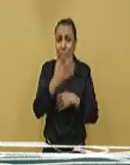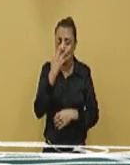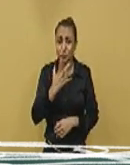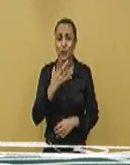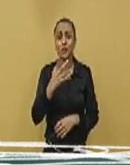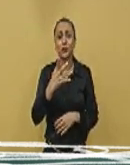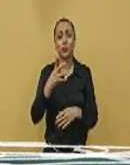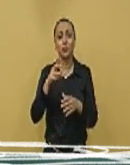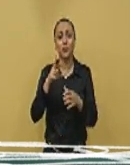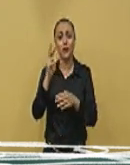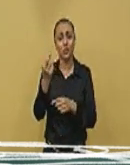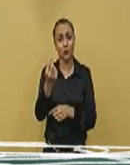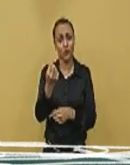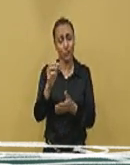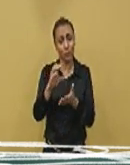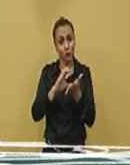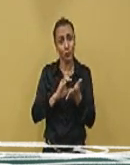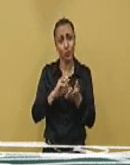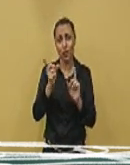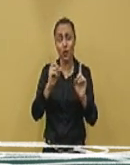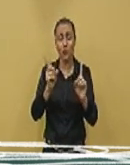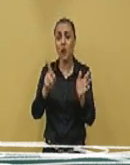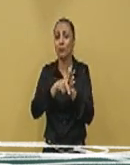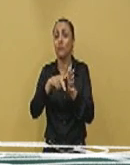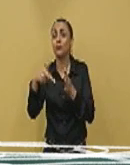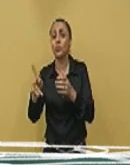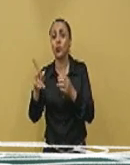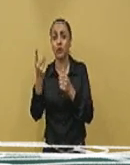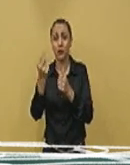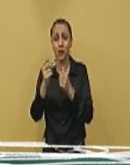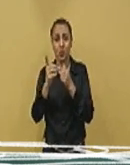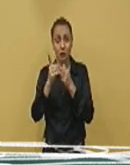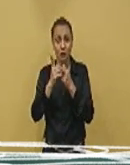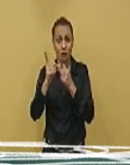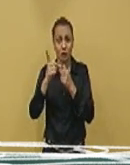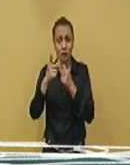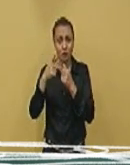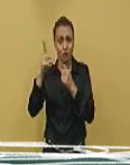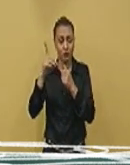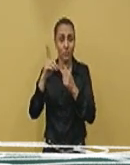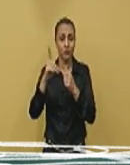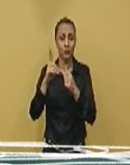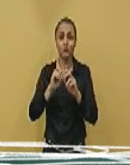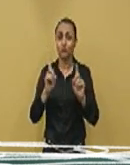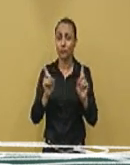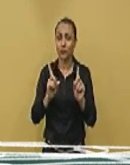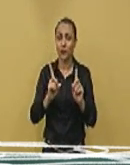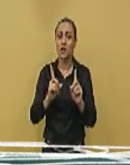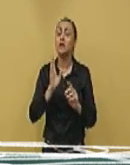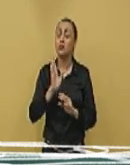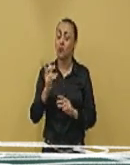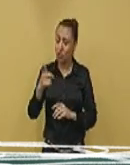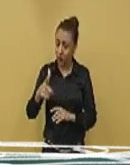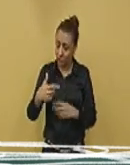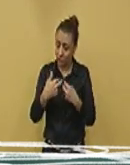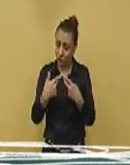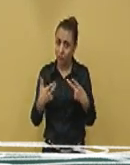PNAES, que não pode ser para pós-graduação. Outra coisa, só para deixar bem claro, que eu já falei, acho que outra